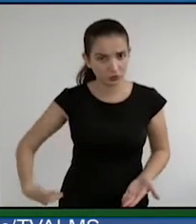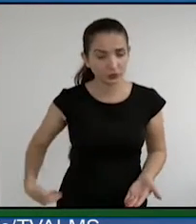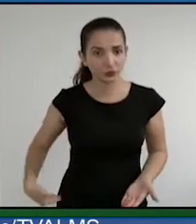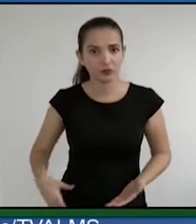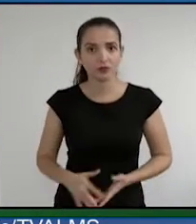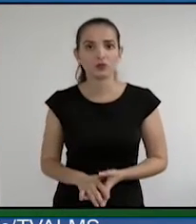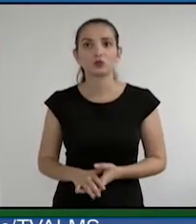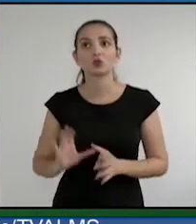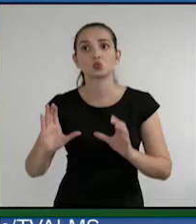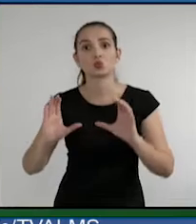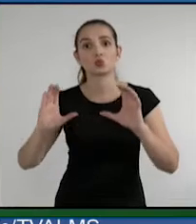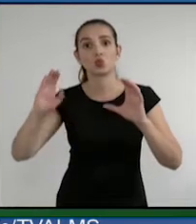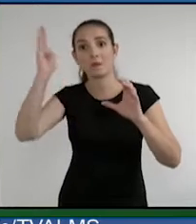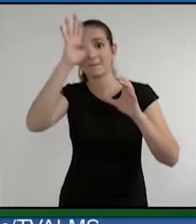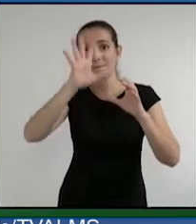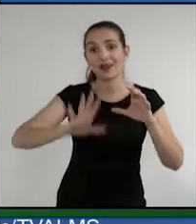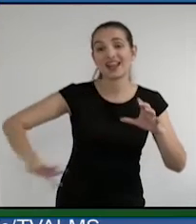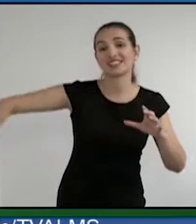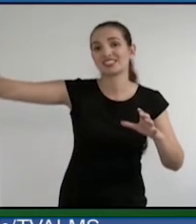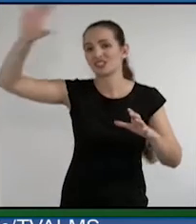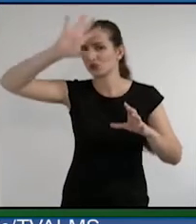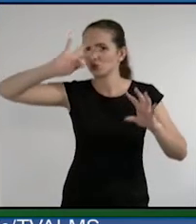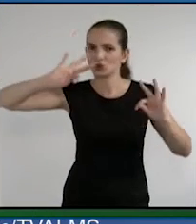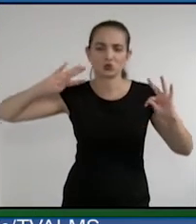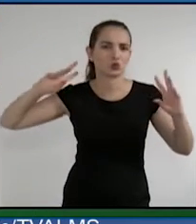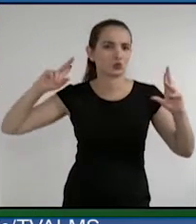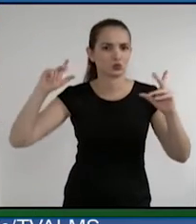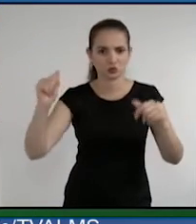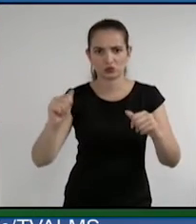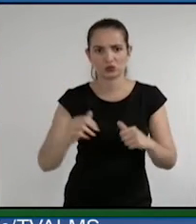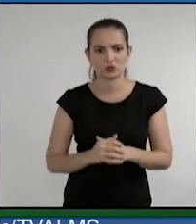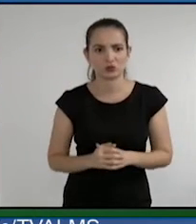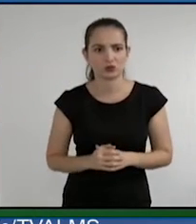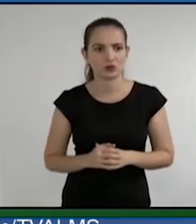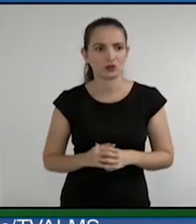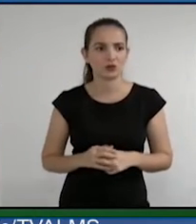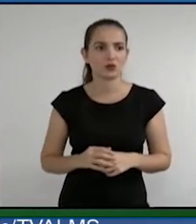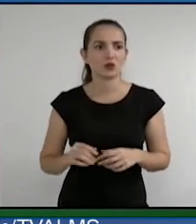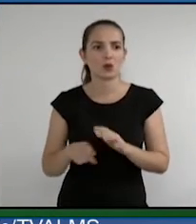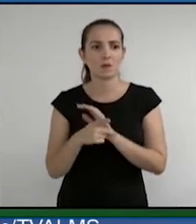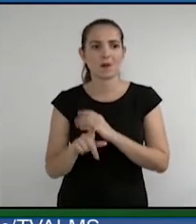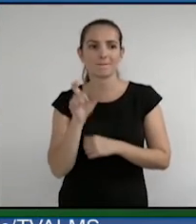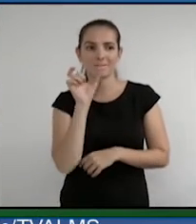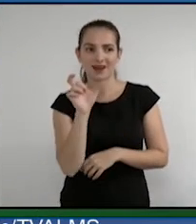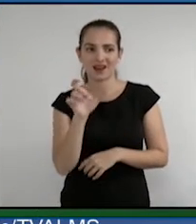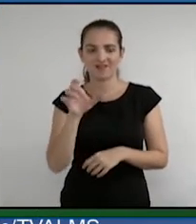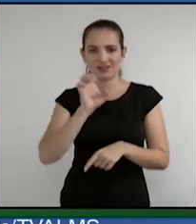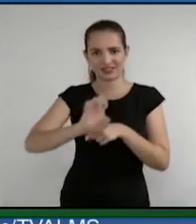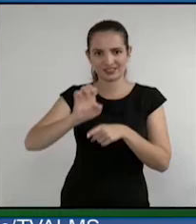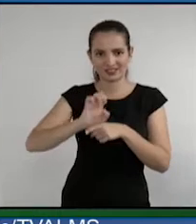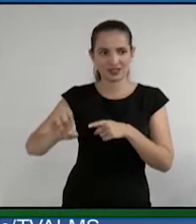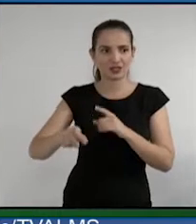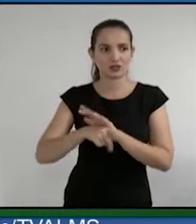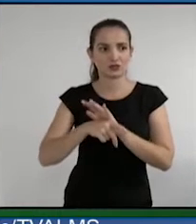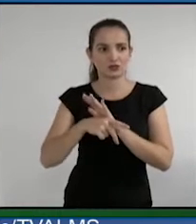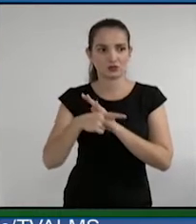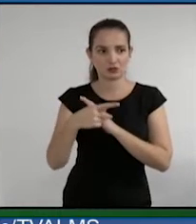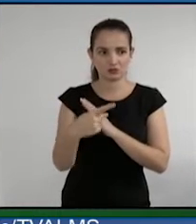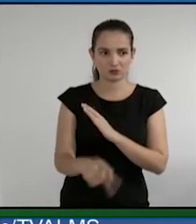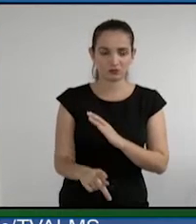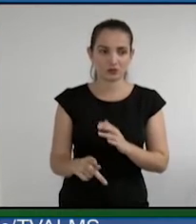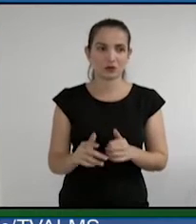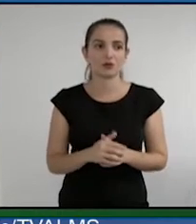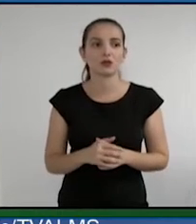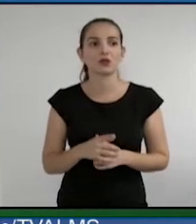enquanto federação, não o Estado no sentido etimológico da palavra, porque o Estado no sentido etimológico é aquele Estado global